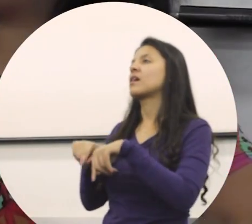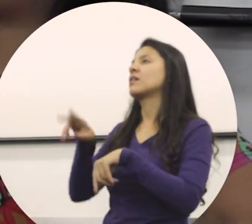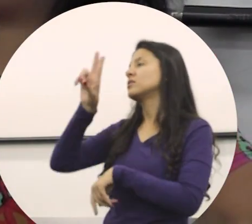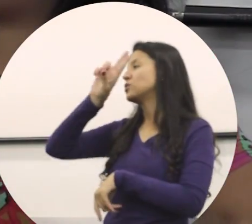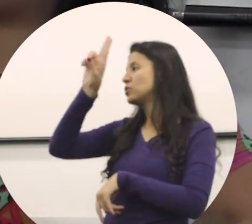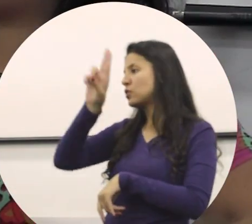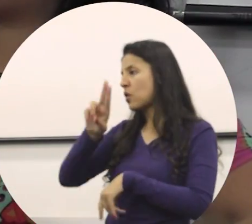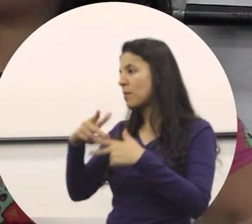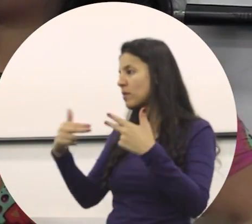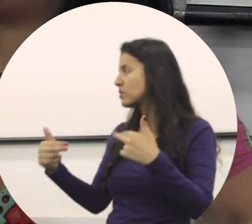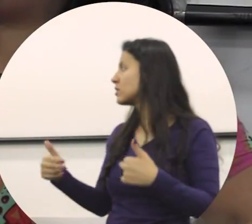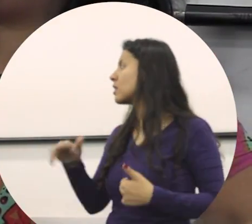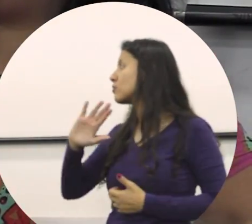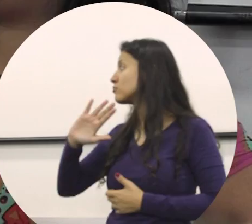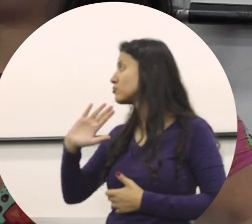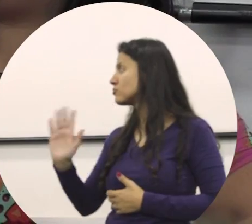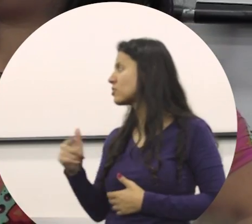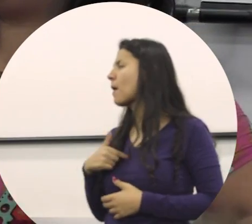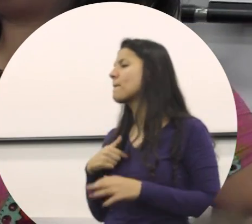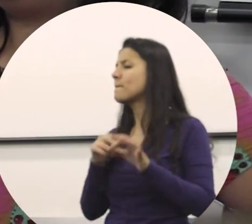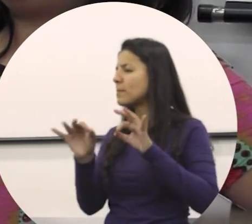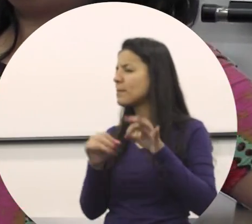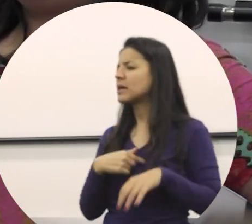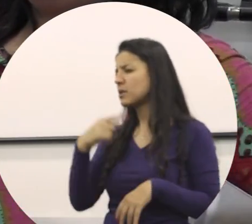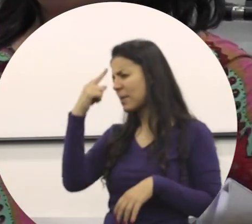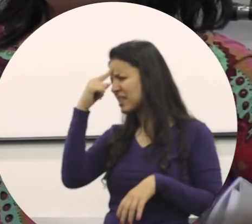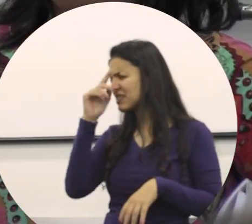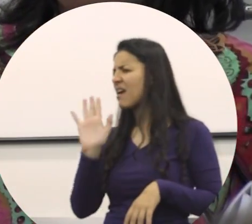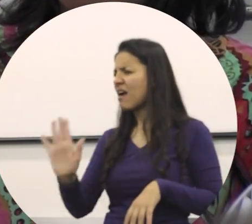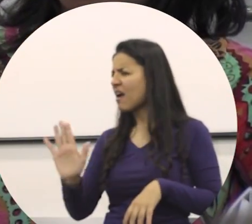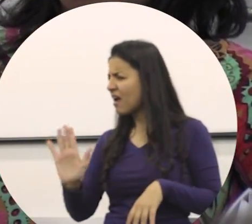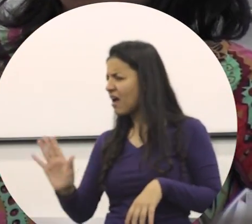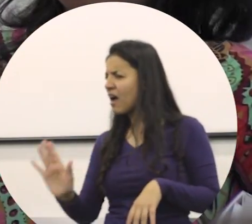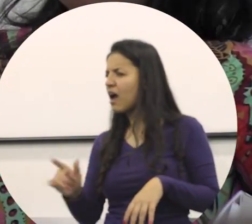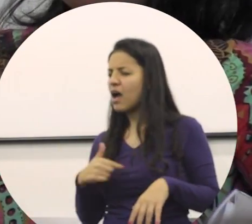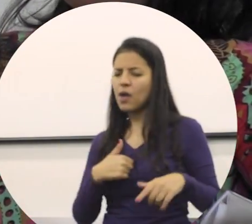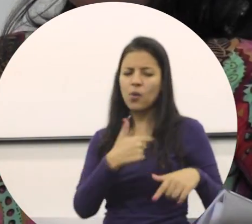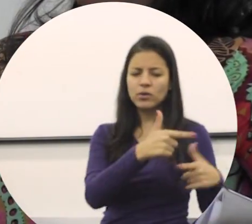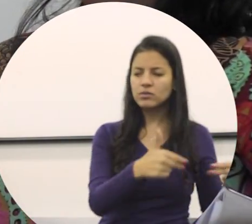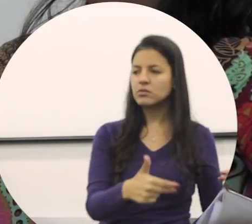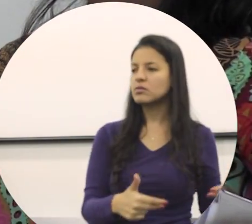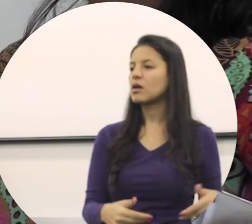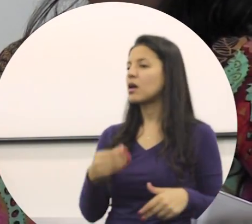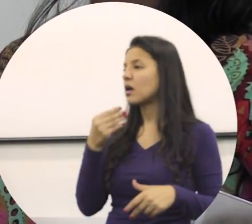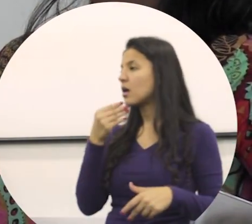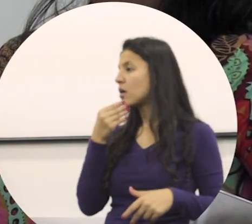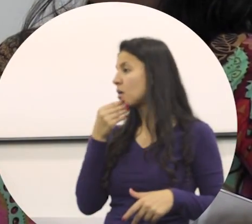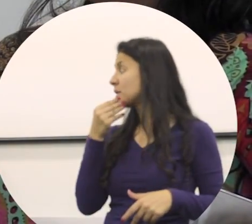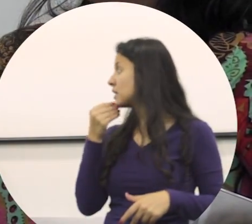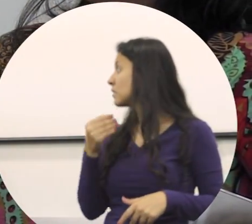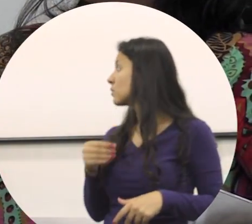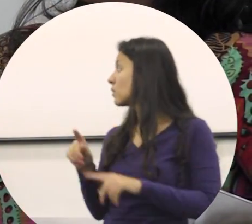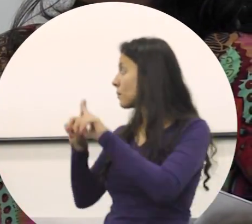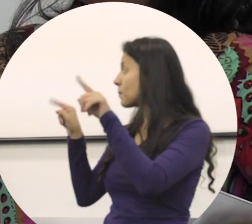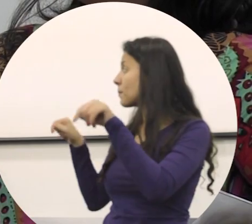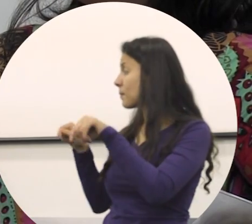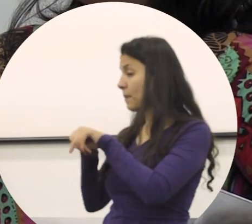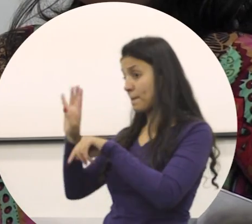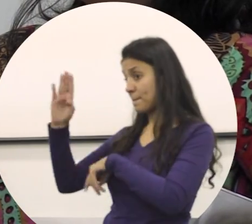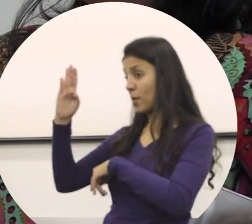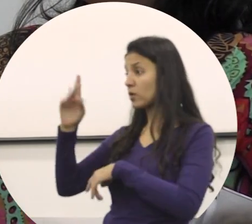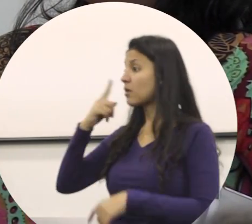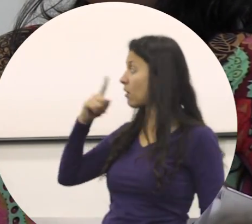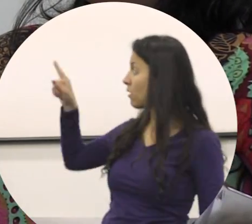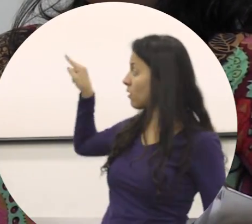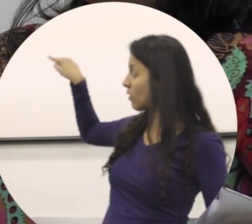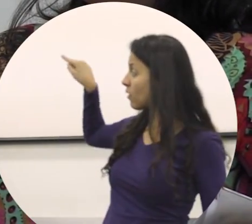ano, eu já tava programando, mas eu falei, deixa mais pra frente, porque eu tô fazendo outras coisas com ele. Ele apontou pra mim assim, lá na porta onde tava o